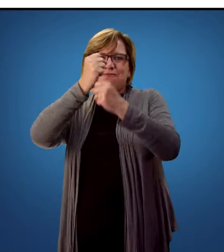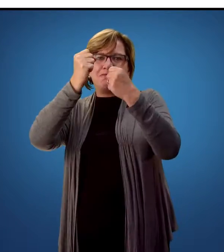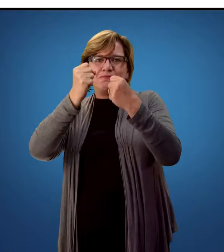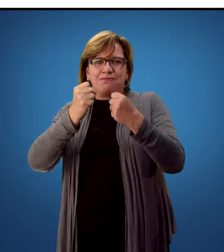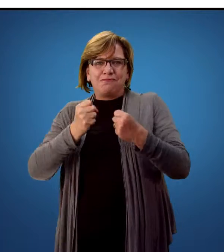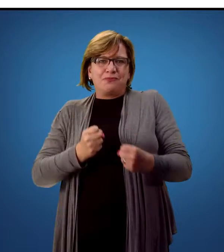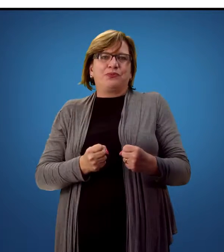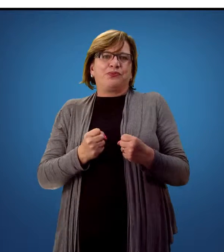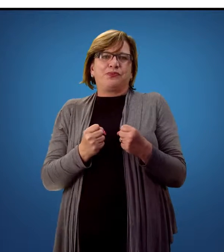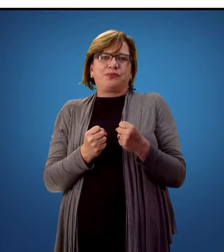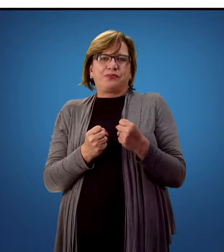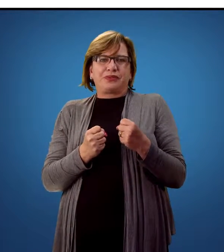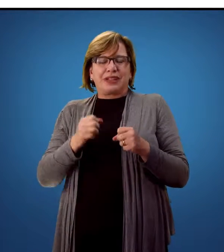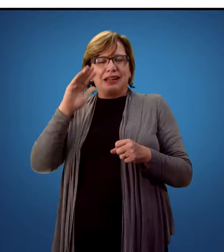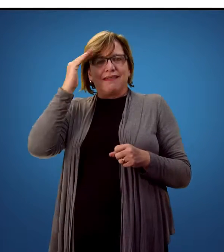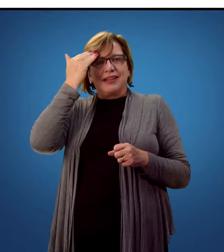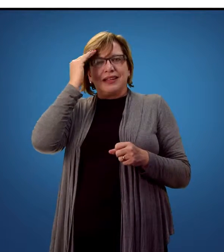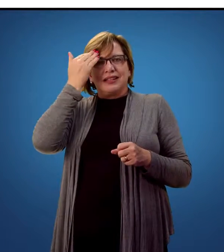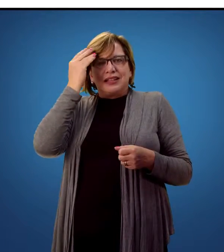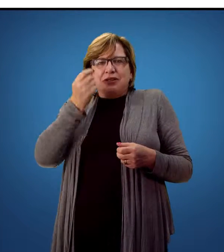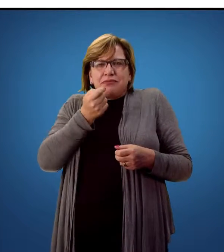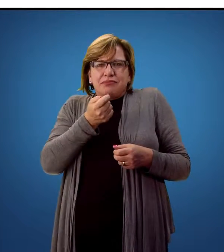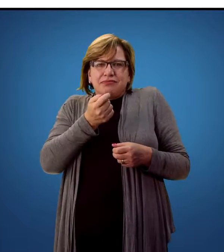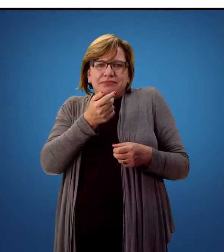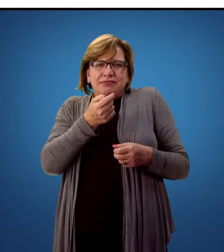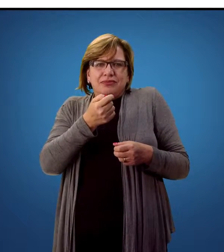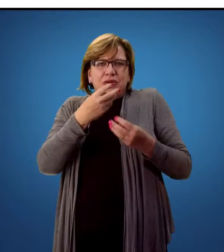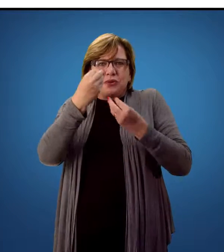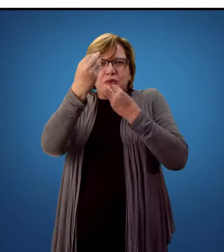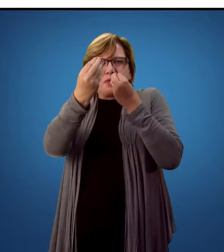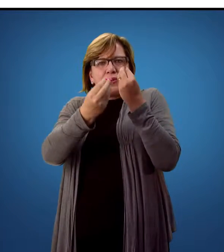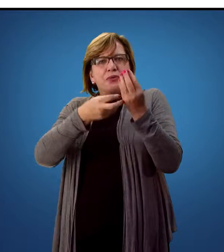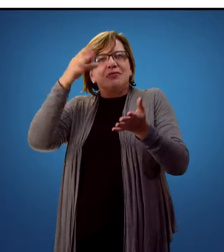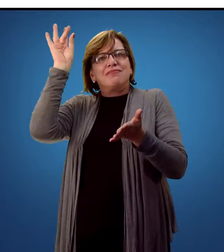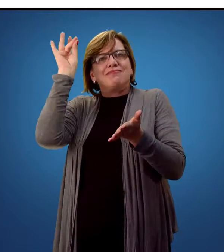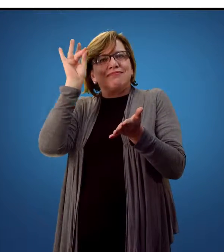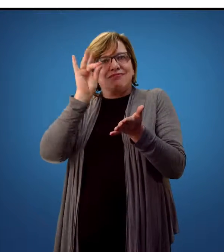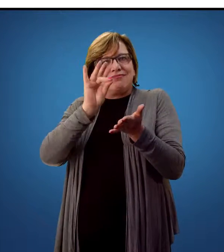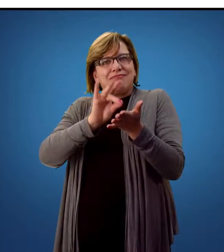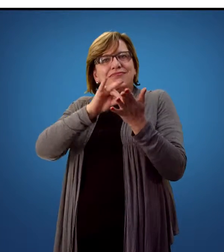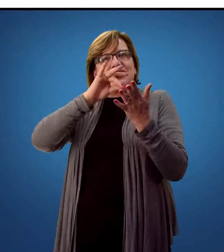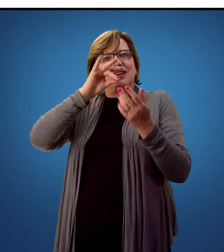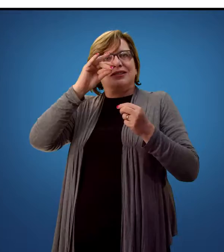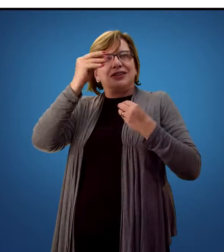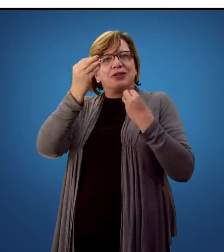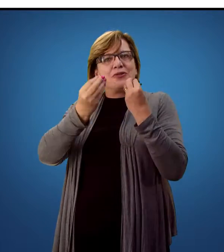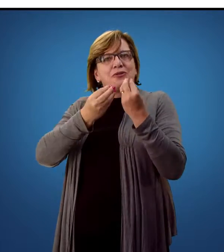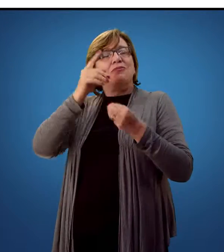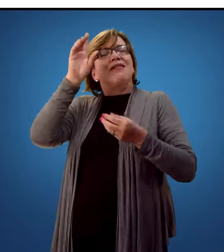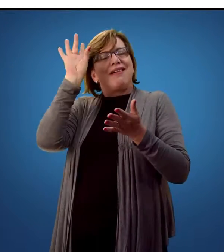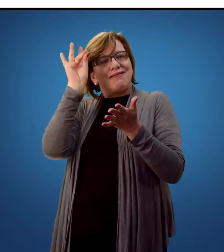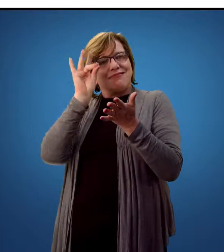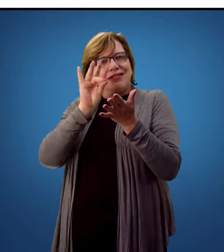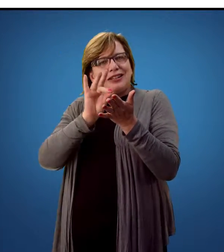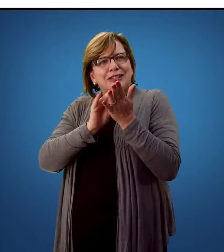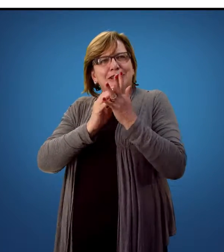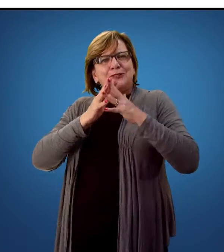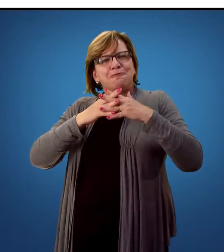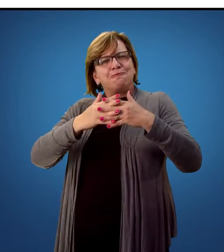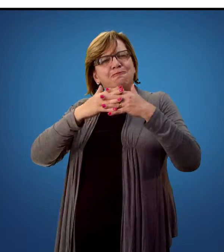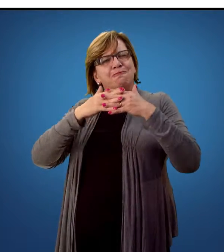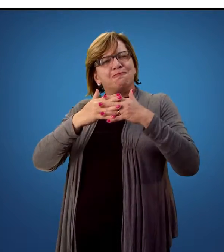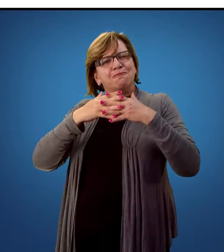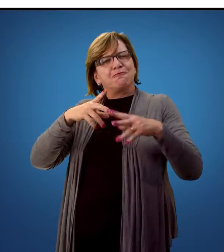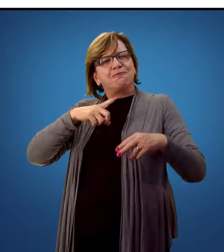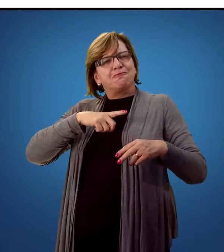é entender um pouco como que a realidade principalmente a realidade conflitantes se